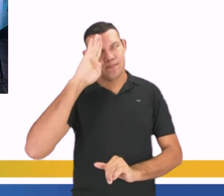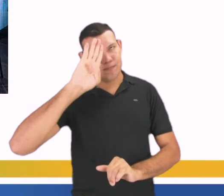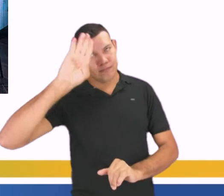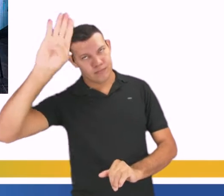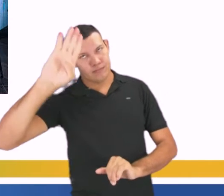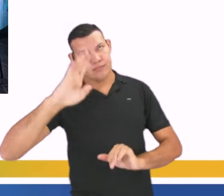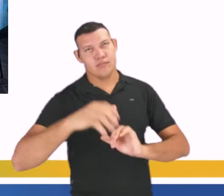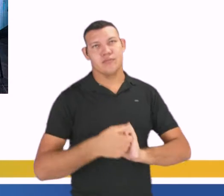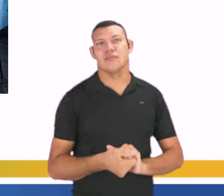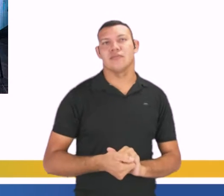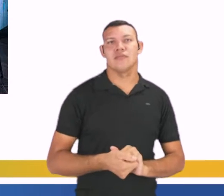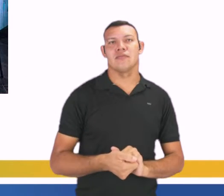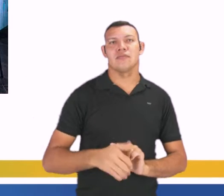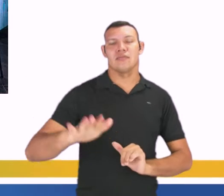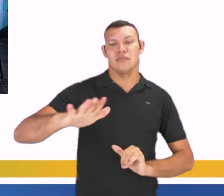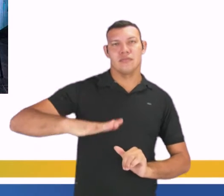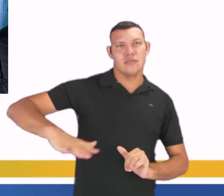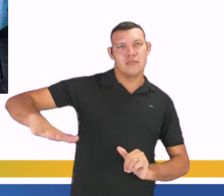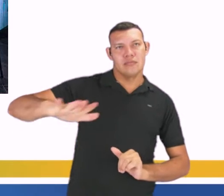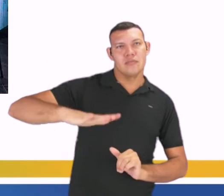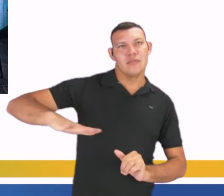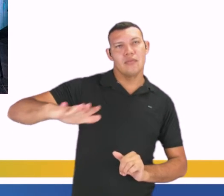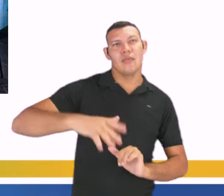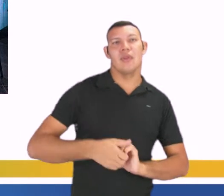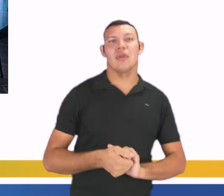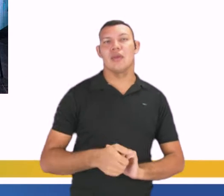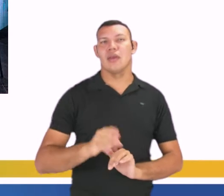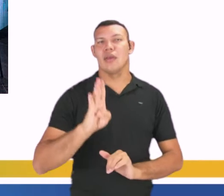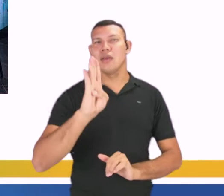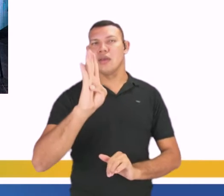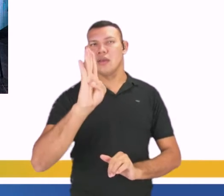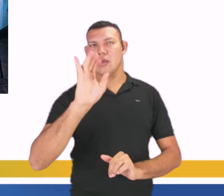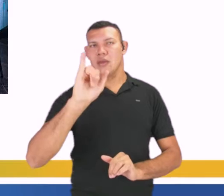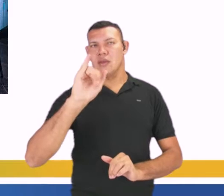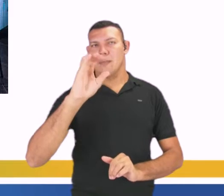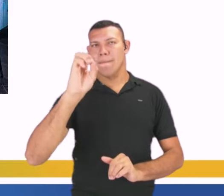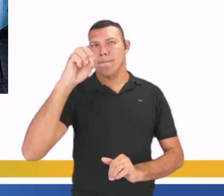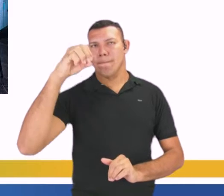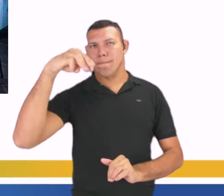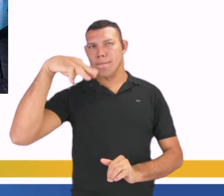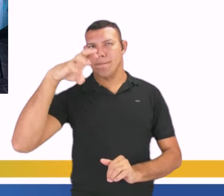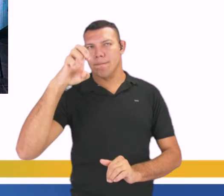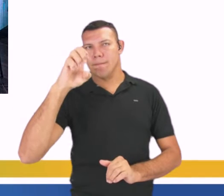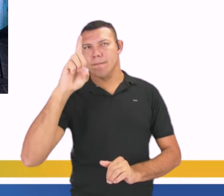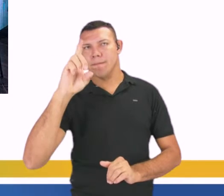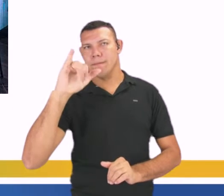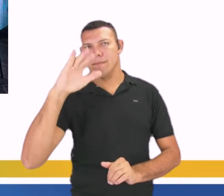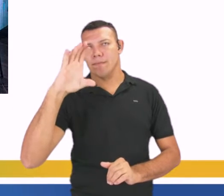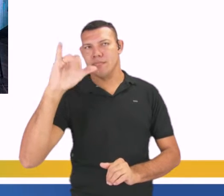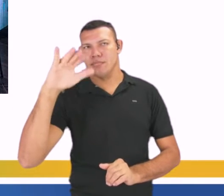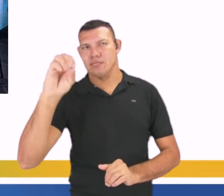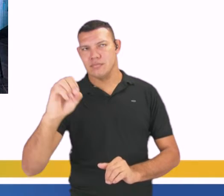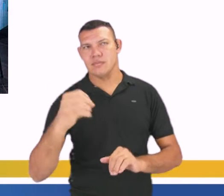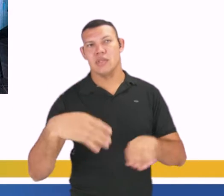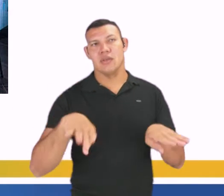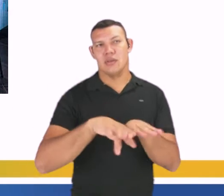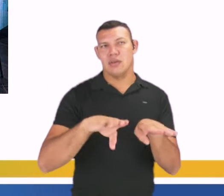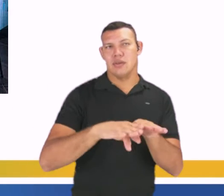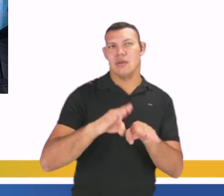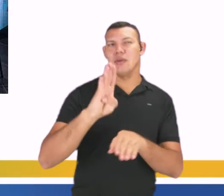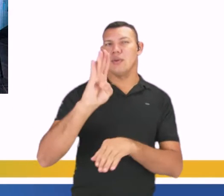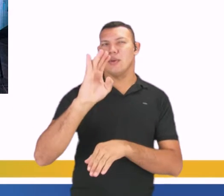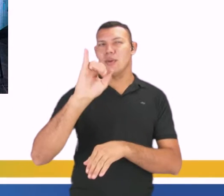Principalmente na área da biomedicina e nos estudos da bioquímica, nas inúmeras reações,